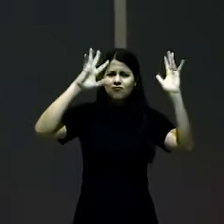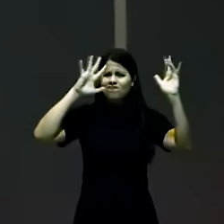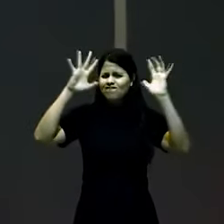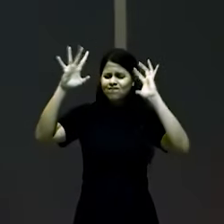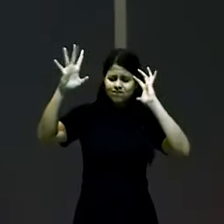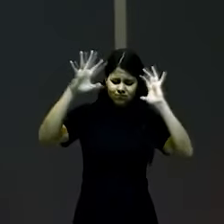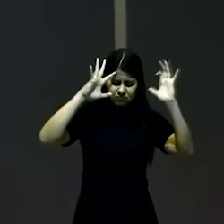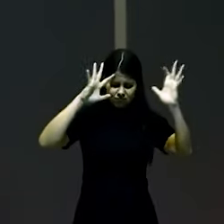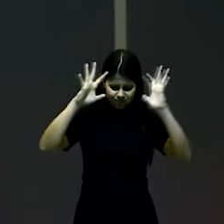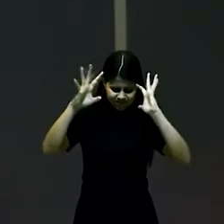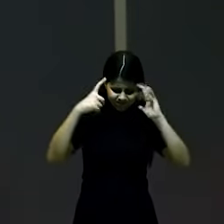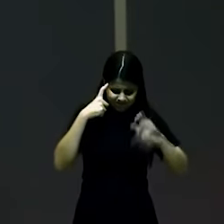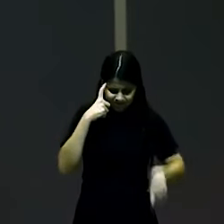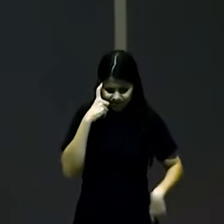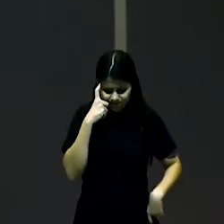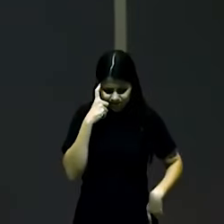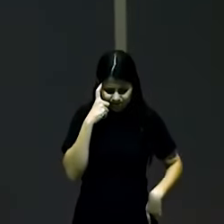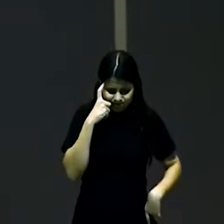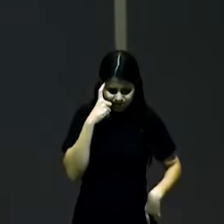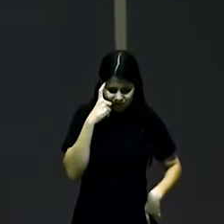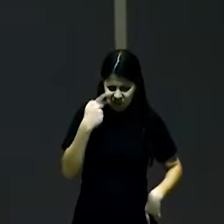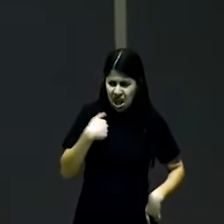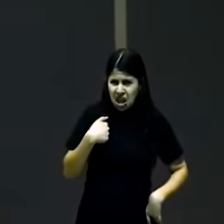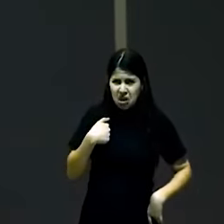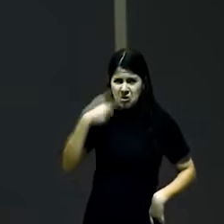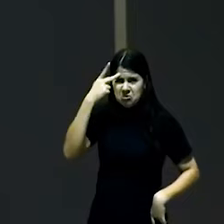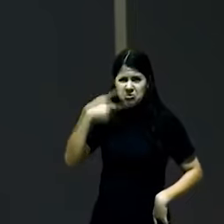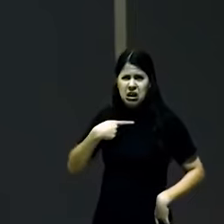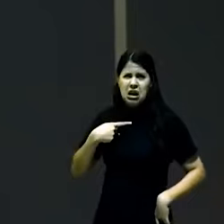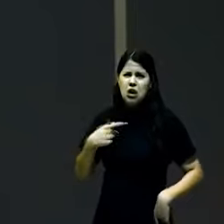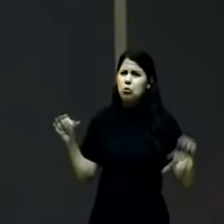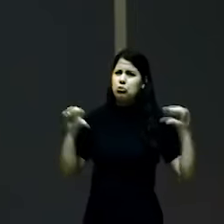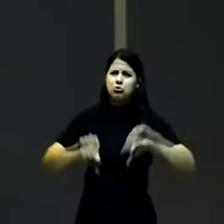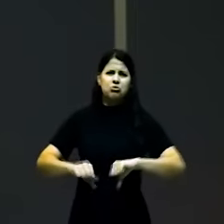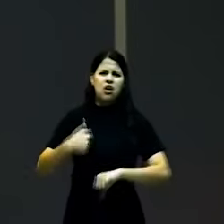raciocinar, dizendo: eu não sou ninguém,